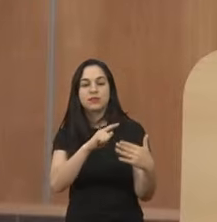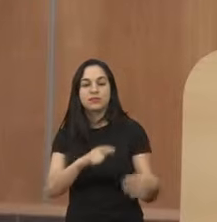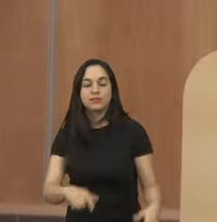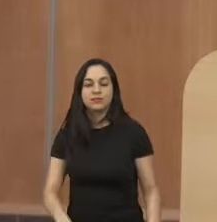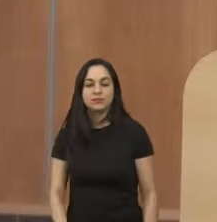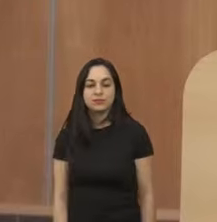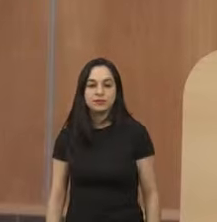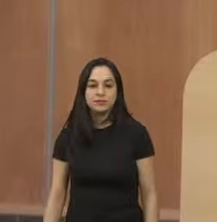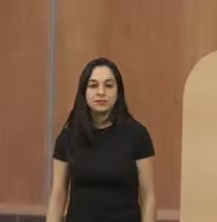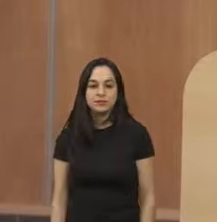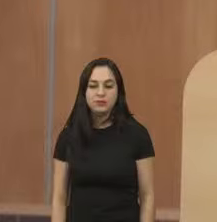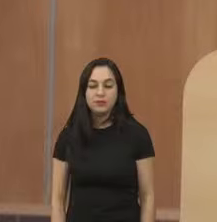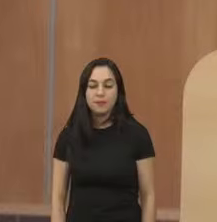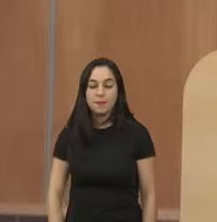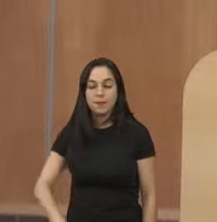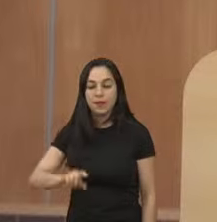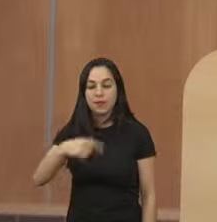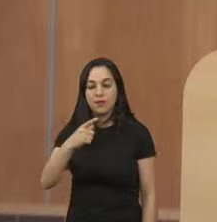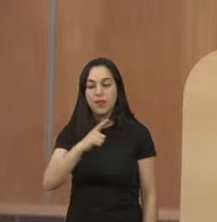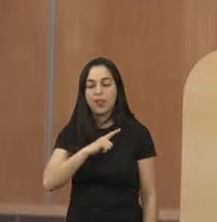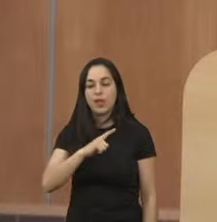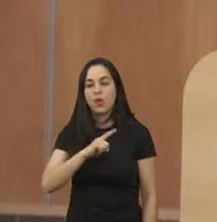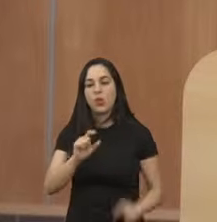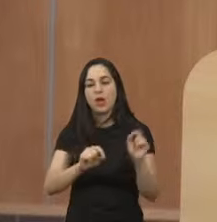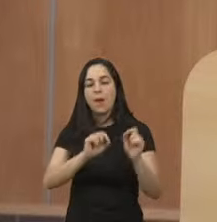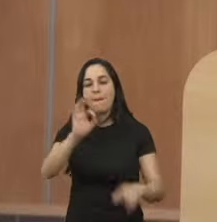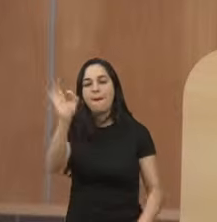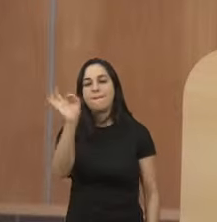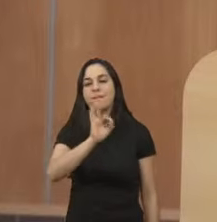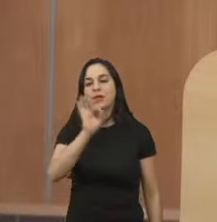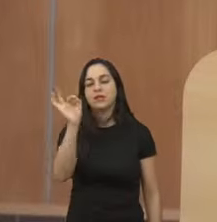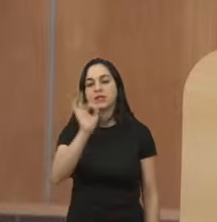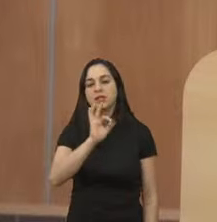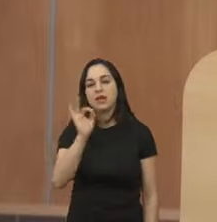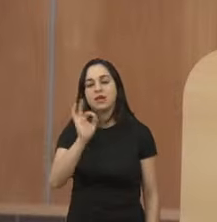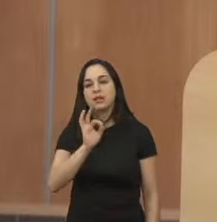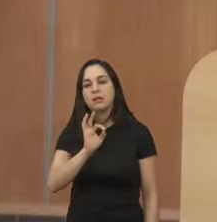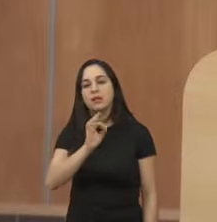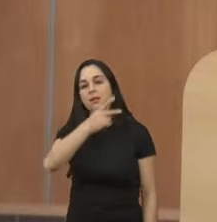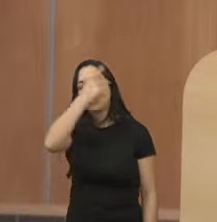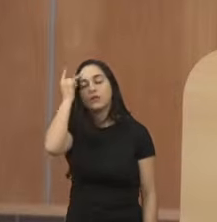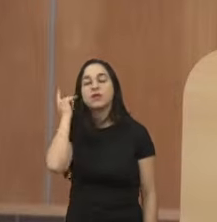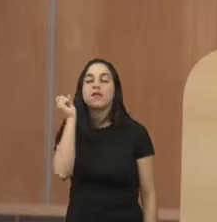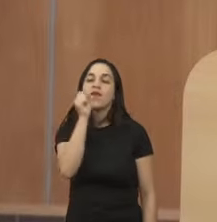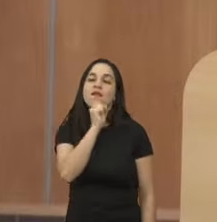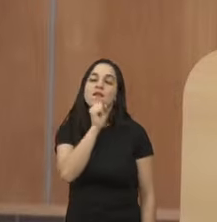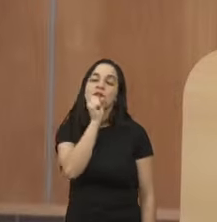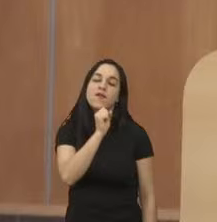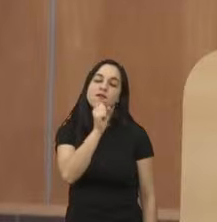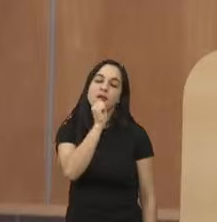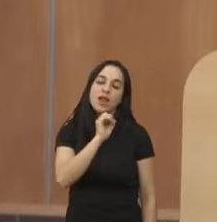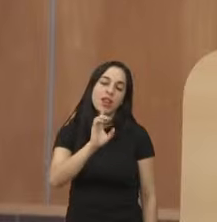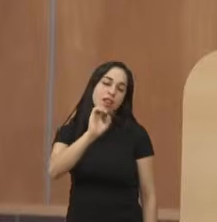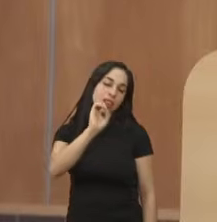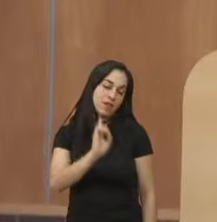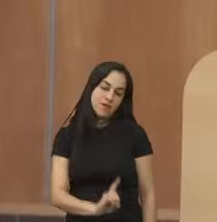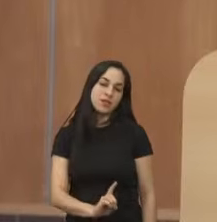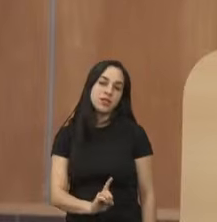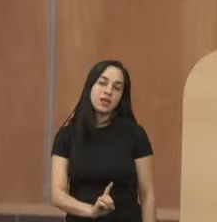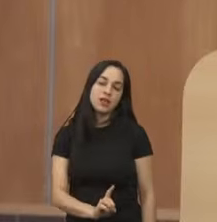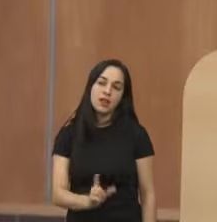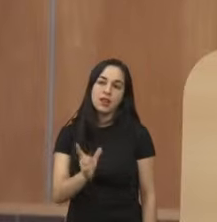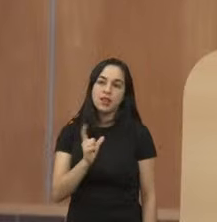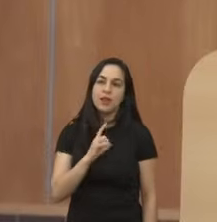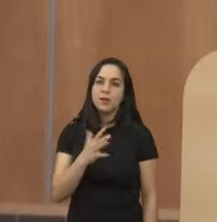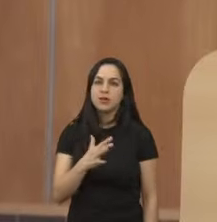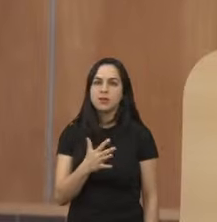legal também aqui, gente, que a gente vai ter aqui uma porcentagem que é destinada para idosos e pessoas com deficiência. Então, cerca de